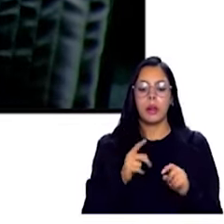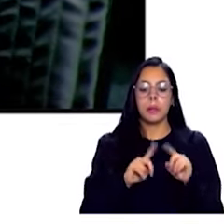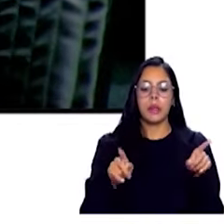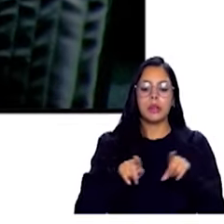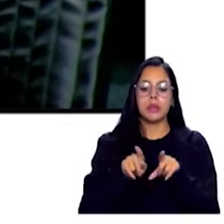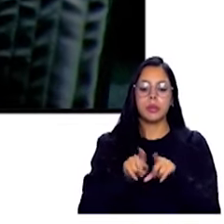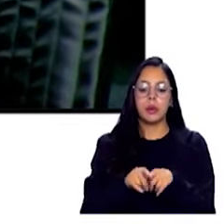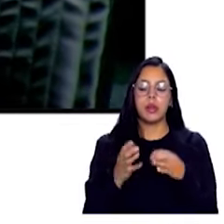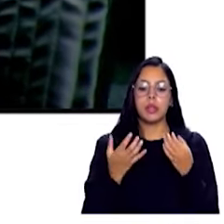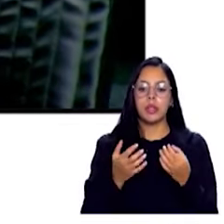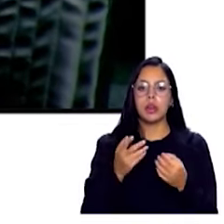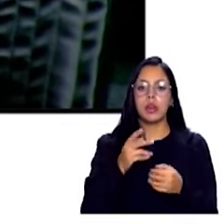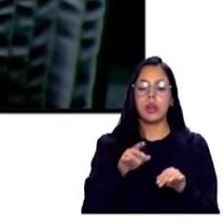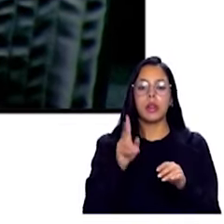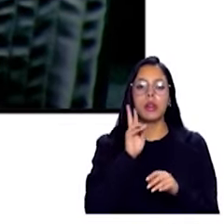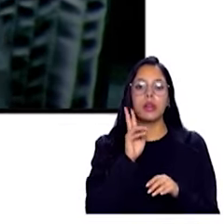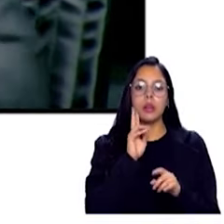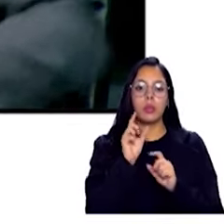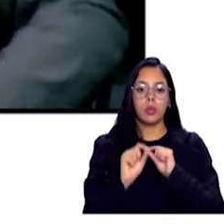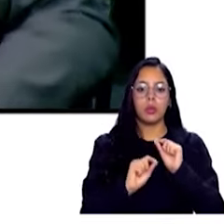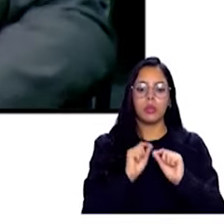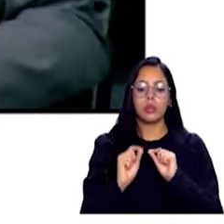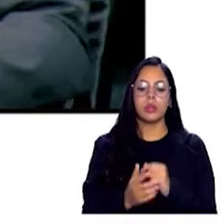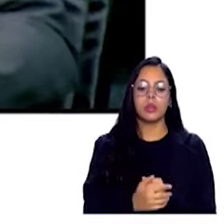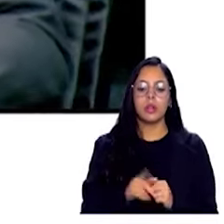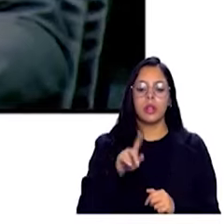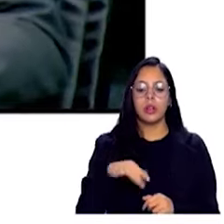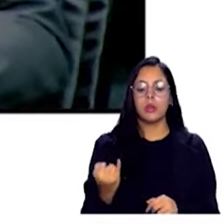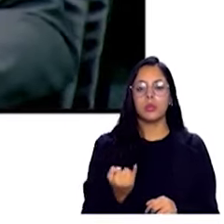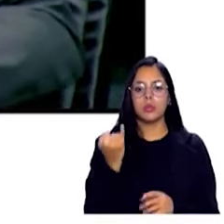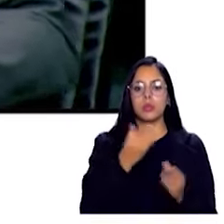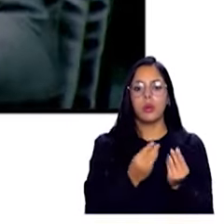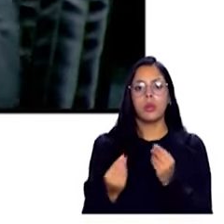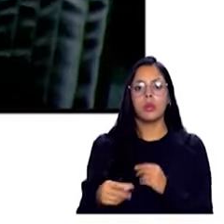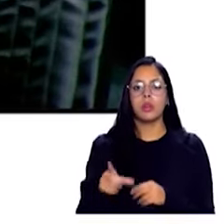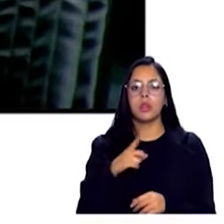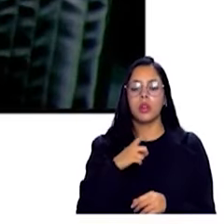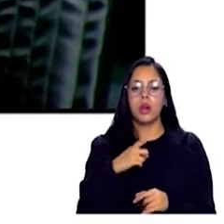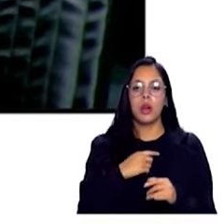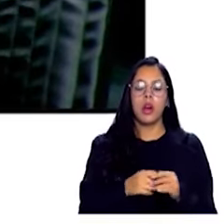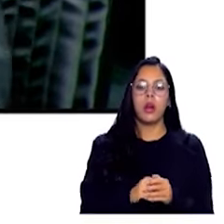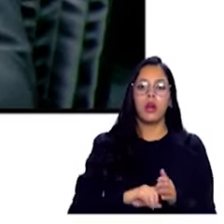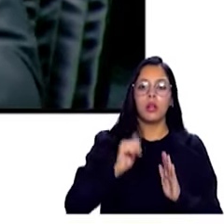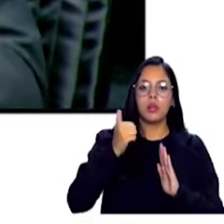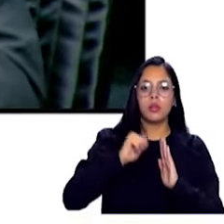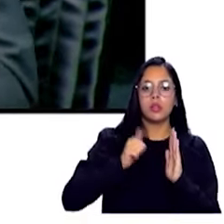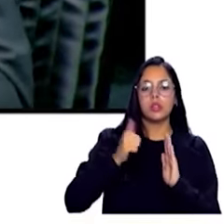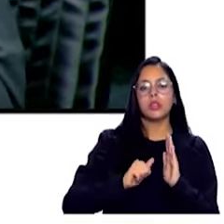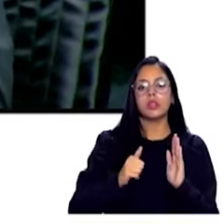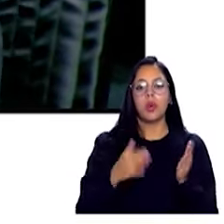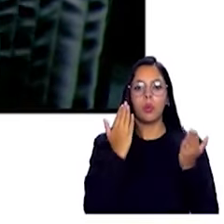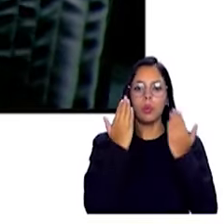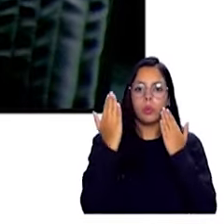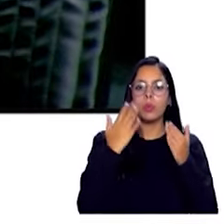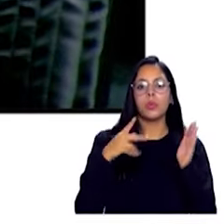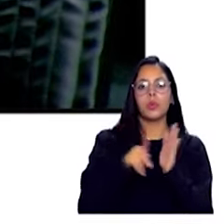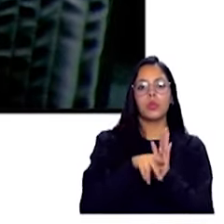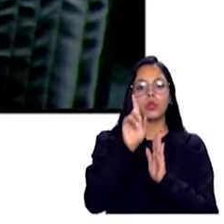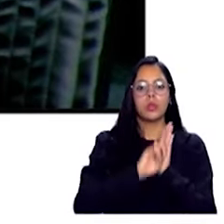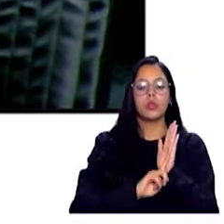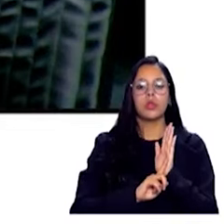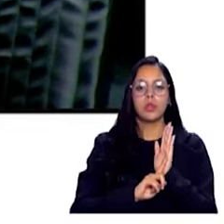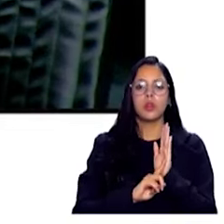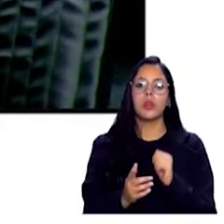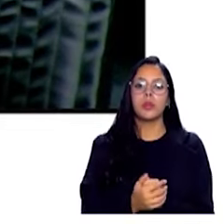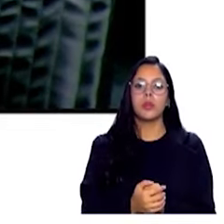salientar a importância que vejo nessa avaliação comparada do Direito Processual e em especial A análise